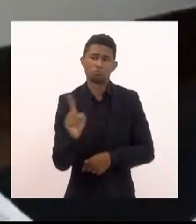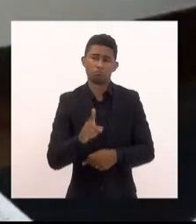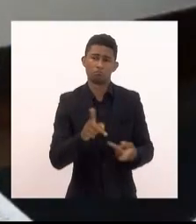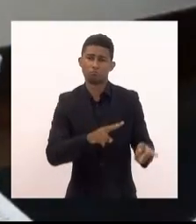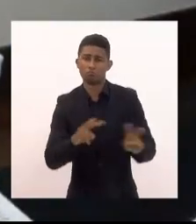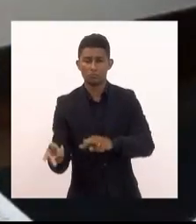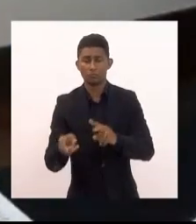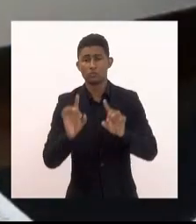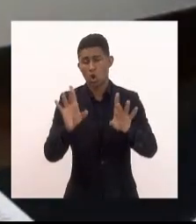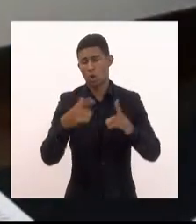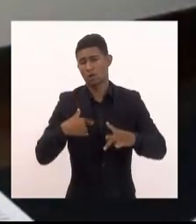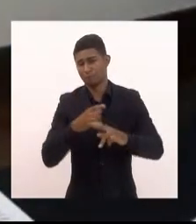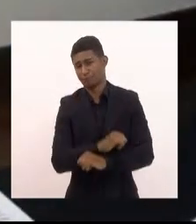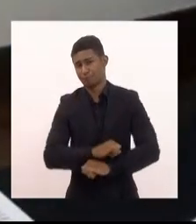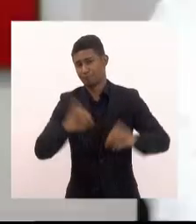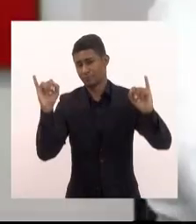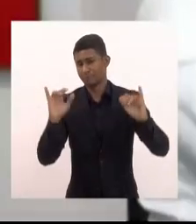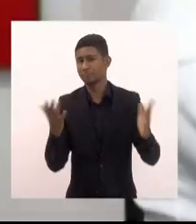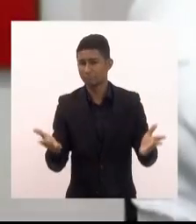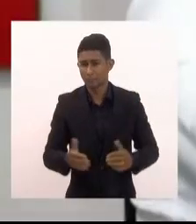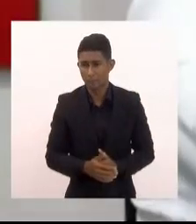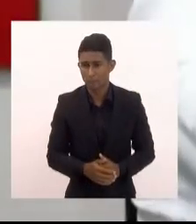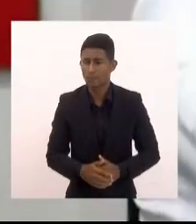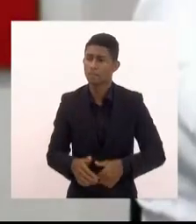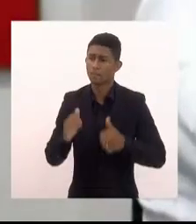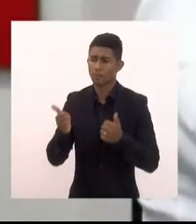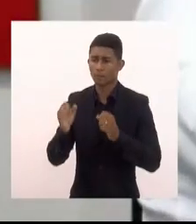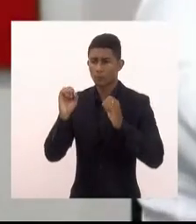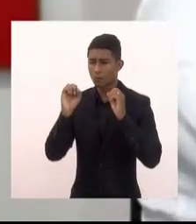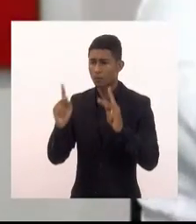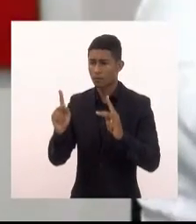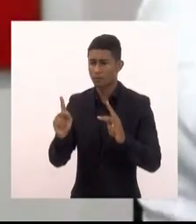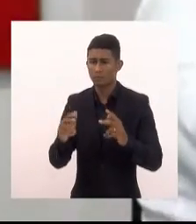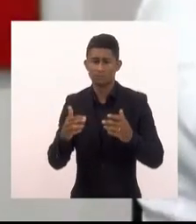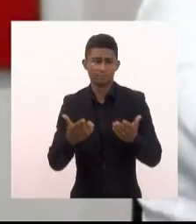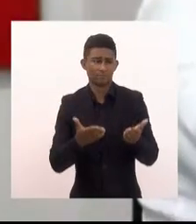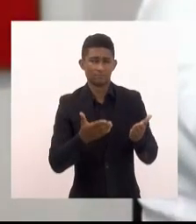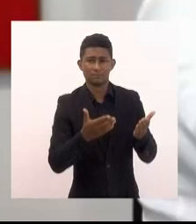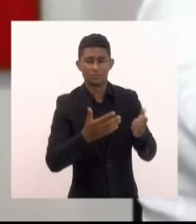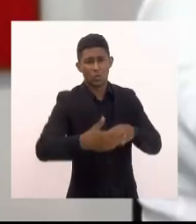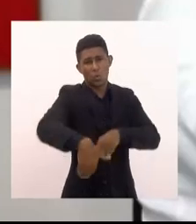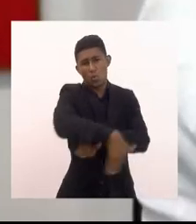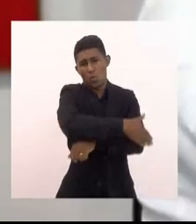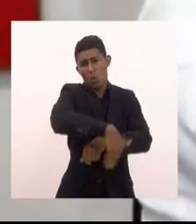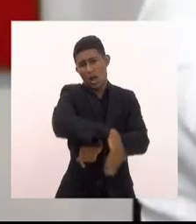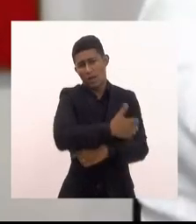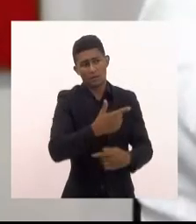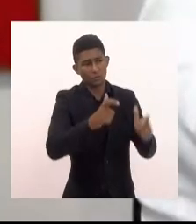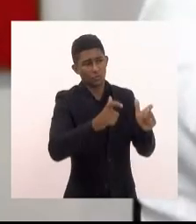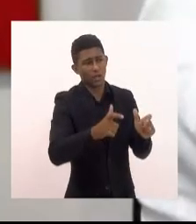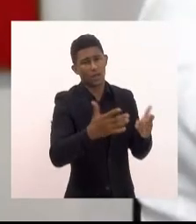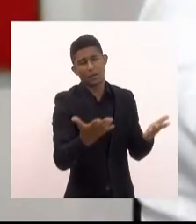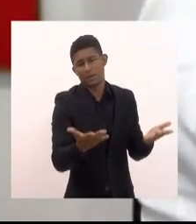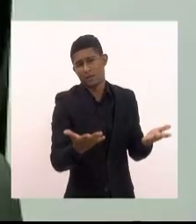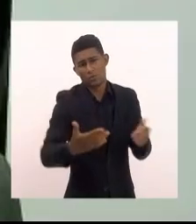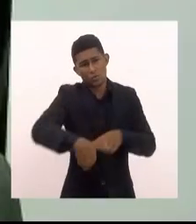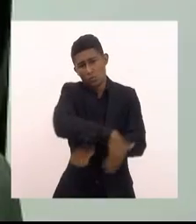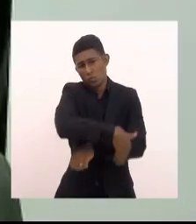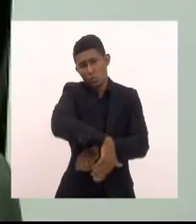Queria fazer essa questão de ordem. Então, ok, é isso mesmo, logradouro é a rua, né, Márcio? Pois é, então tem que